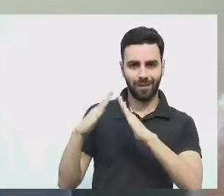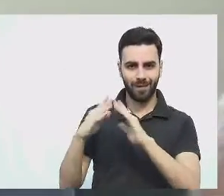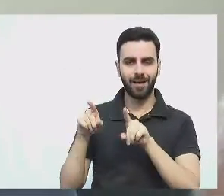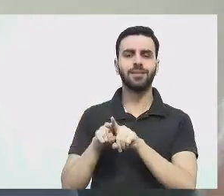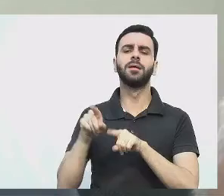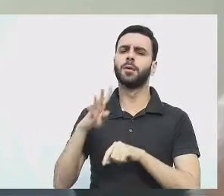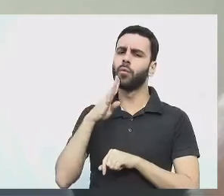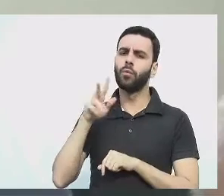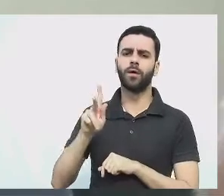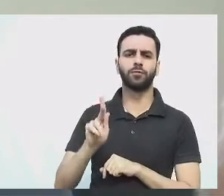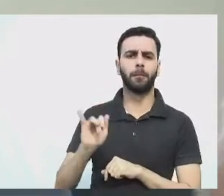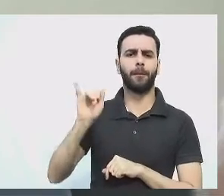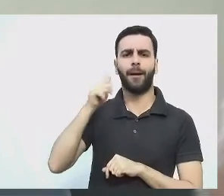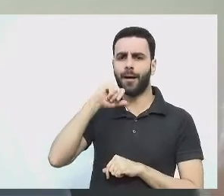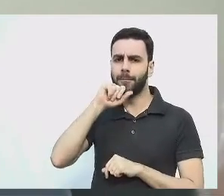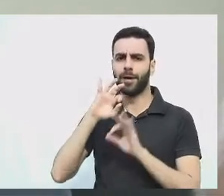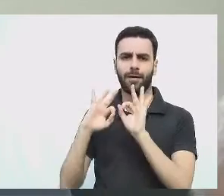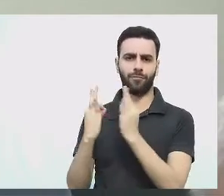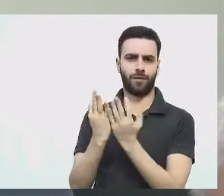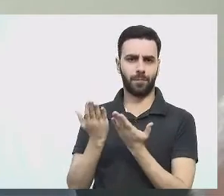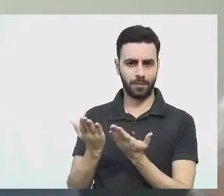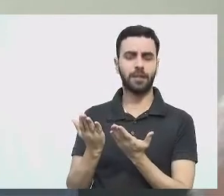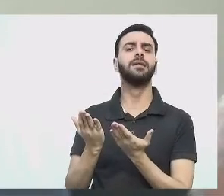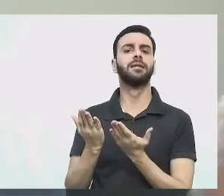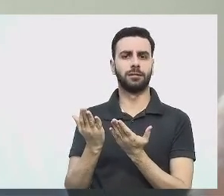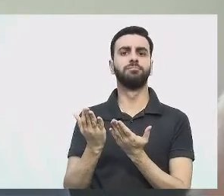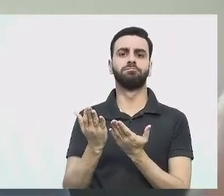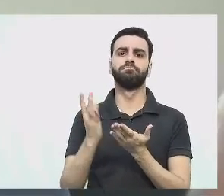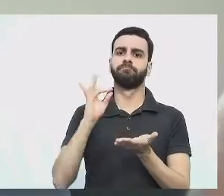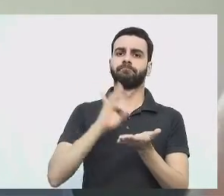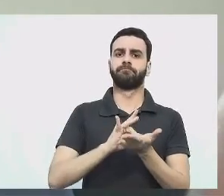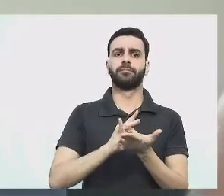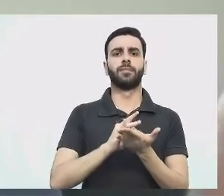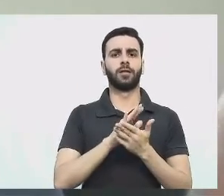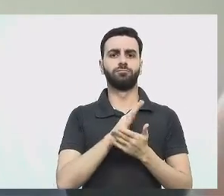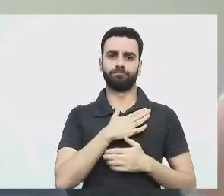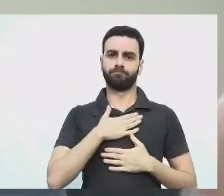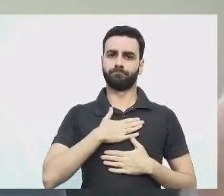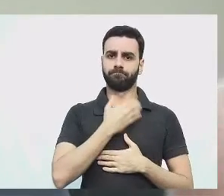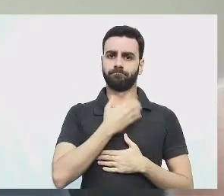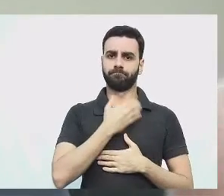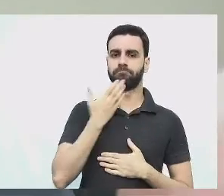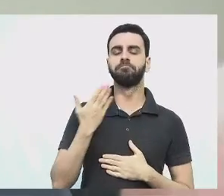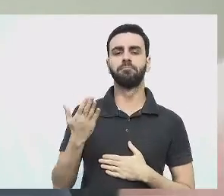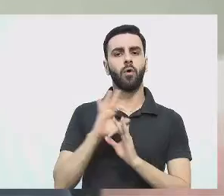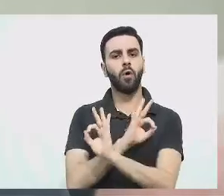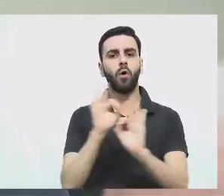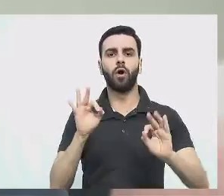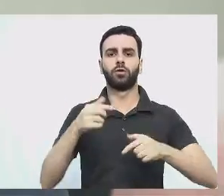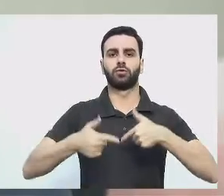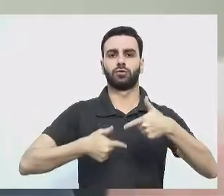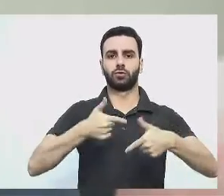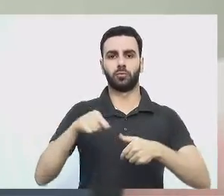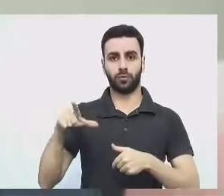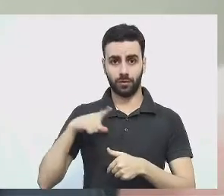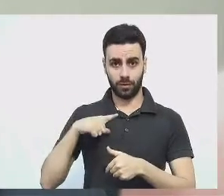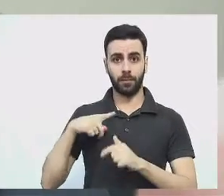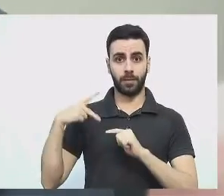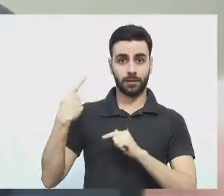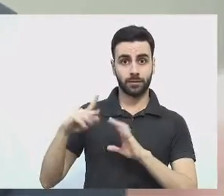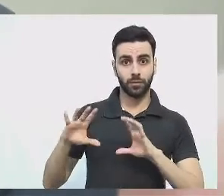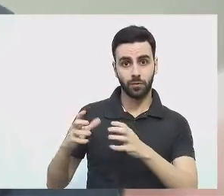conheço os pais dele, então, Viçosa só ganha com isso. Então, parabéns, Marcelo, pelo ótimo trabalho, a toda a sua